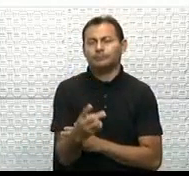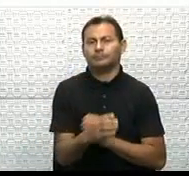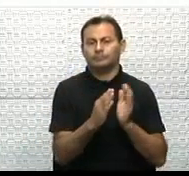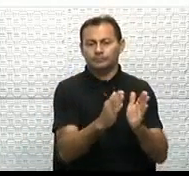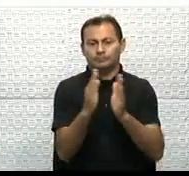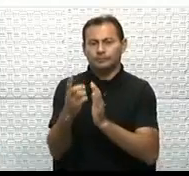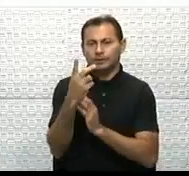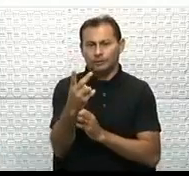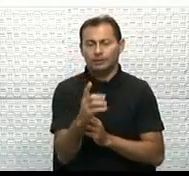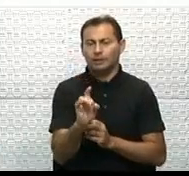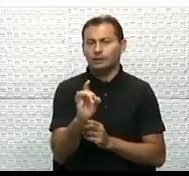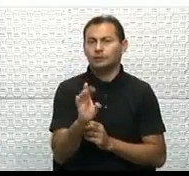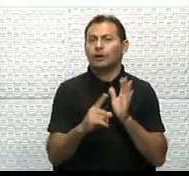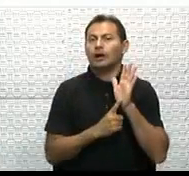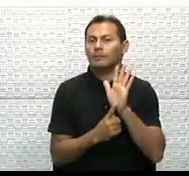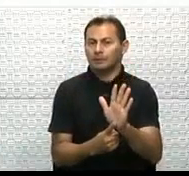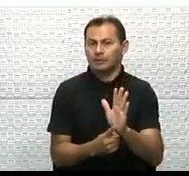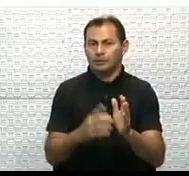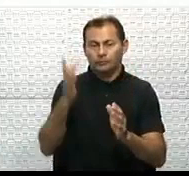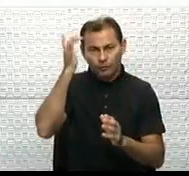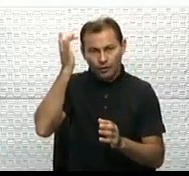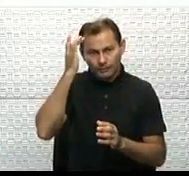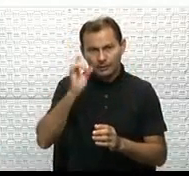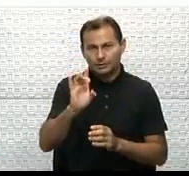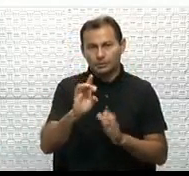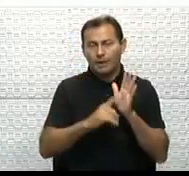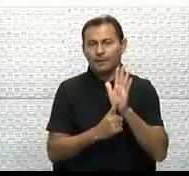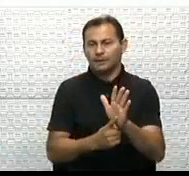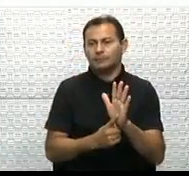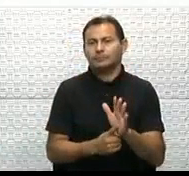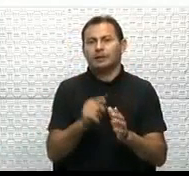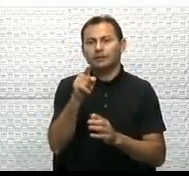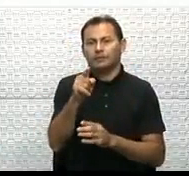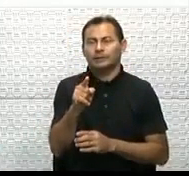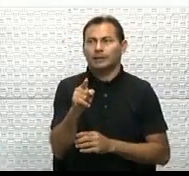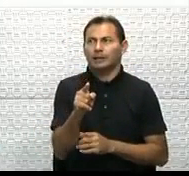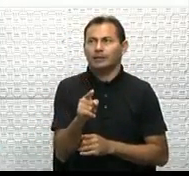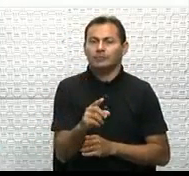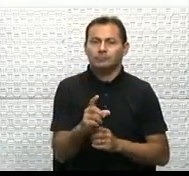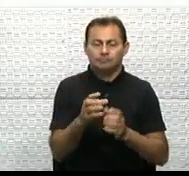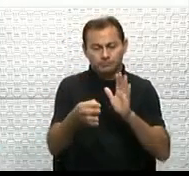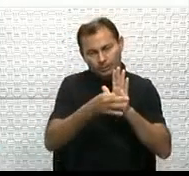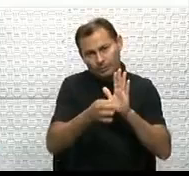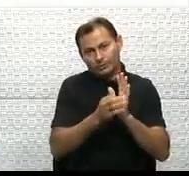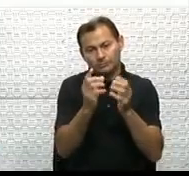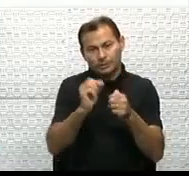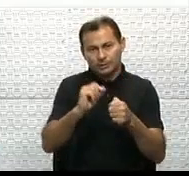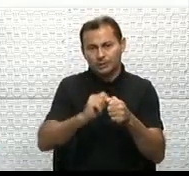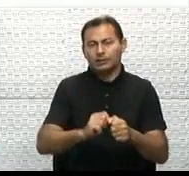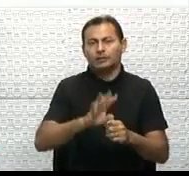No passo 2, eu apenas apresentei a fórmula, você apenas apresenta o que você se propõe a fazer. E no passo 4, você